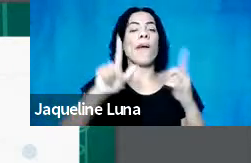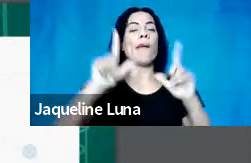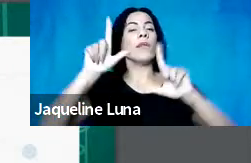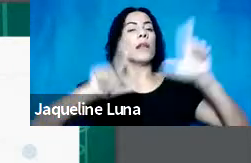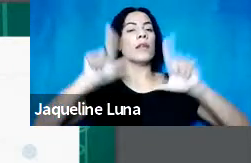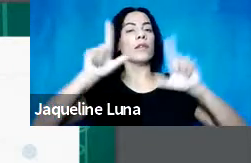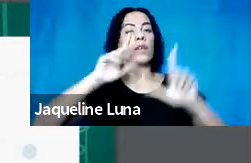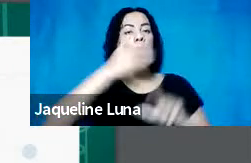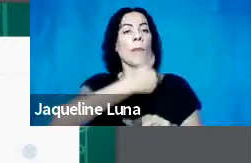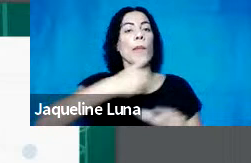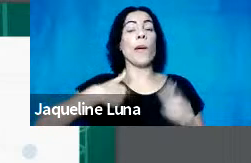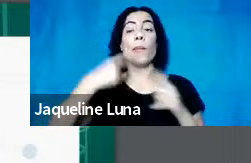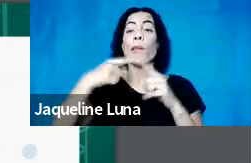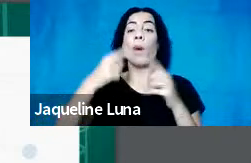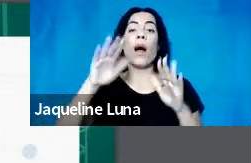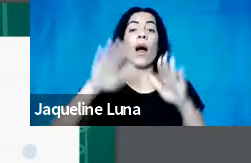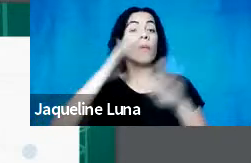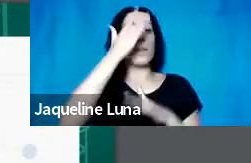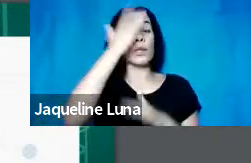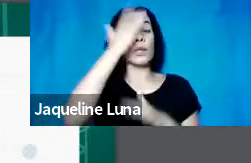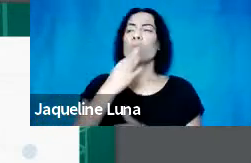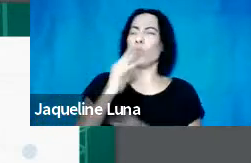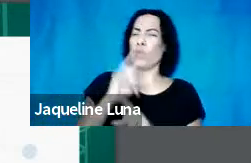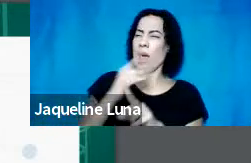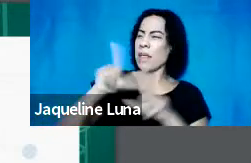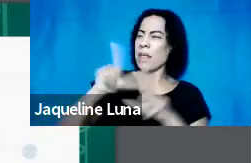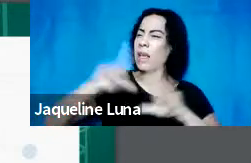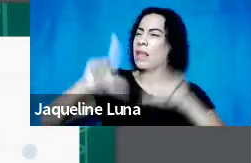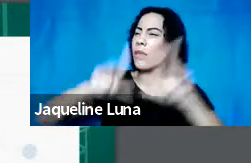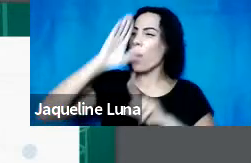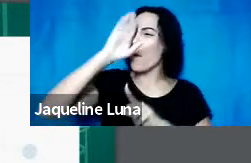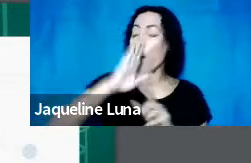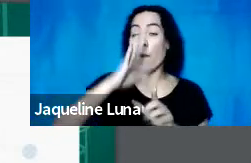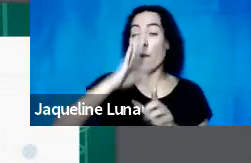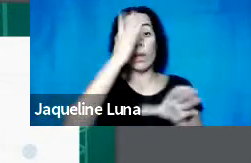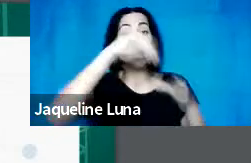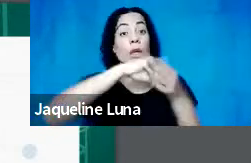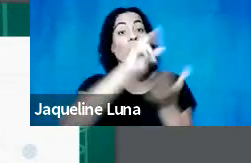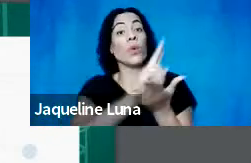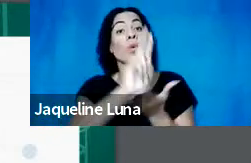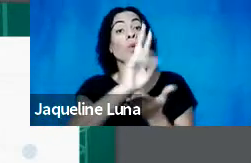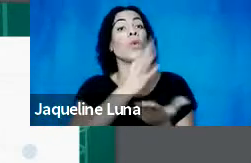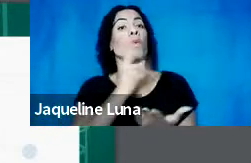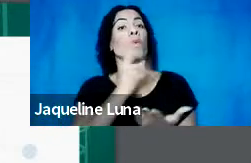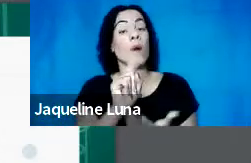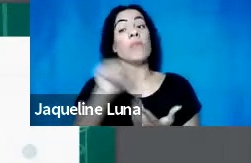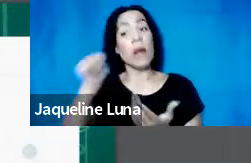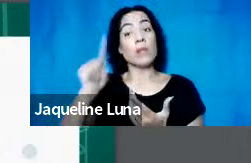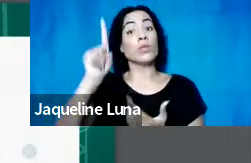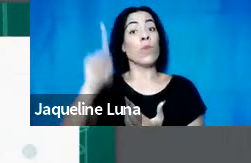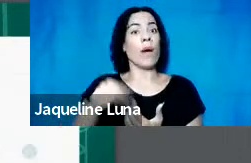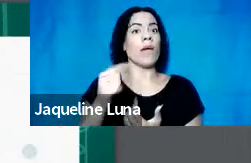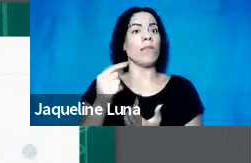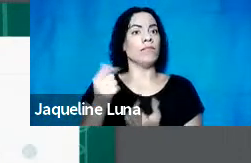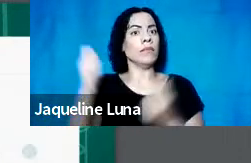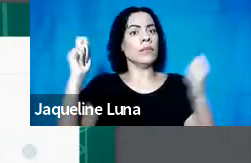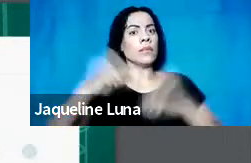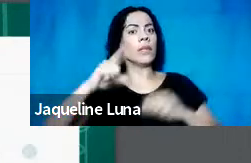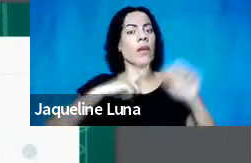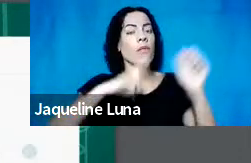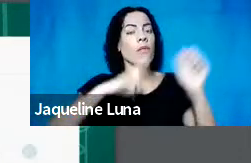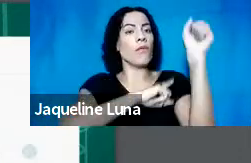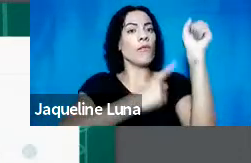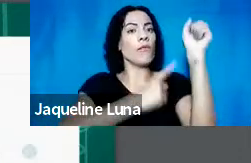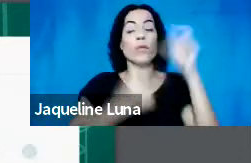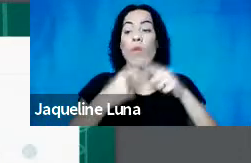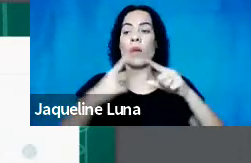vezes desconhecidas, né, pelas próprias pessoas que fazem parte das universidades, como uma janela potente, né? Muitas vezes as próprias assessorias de